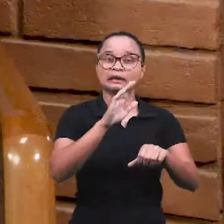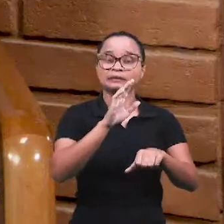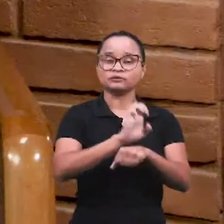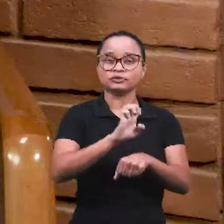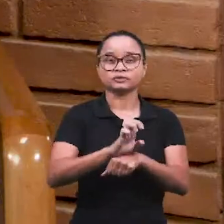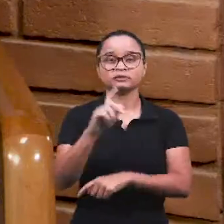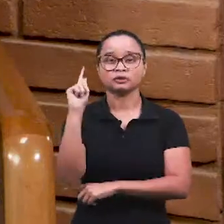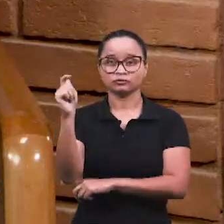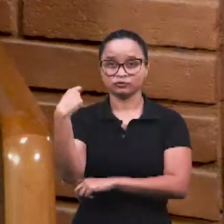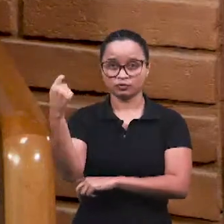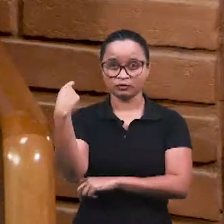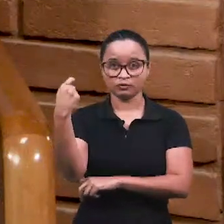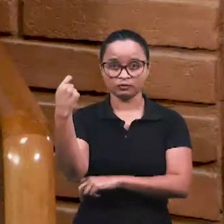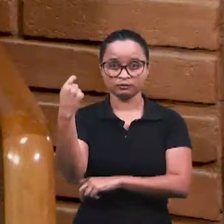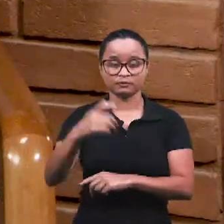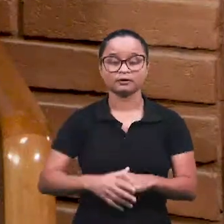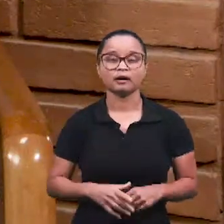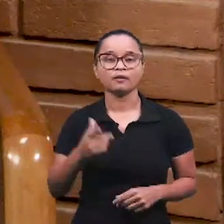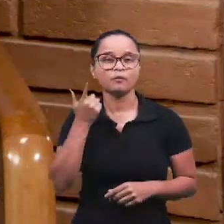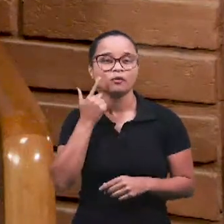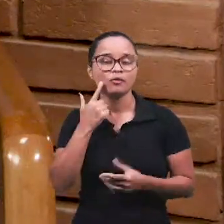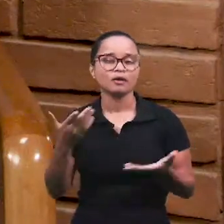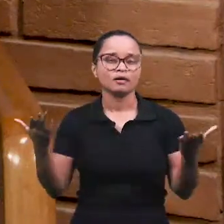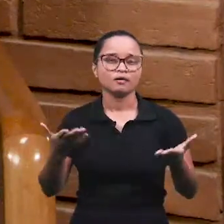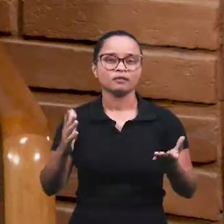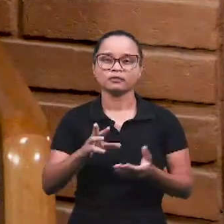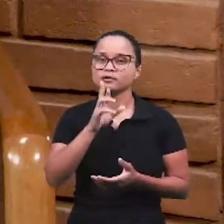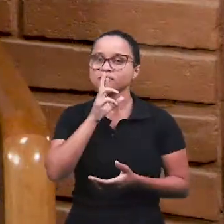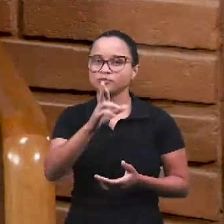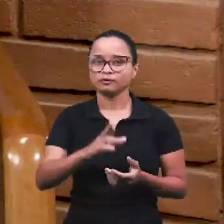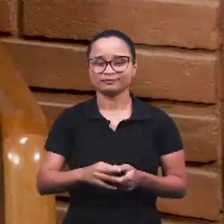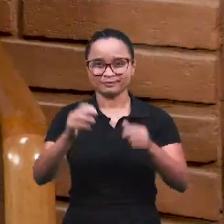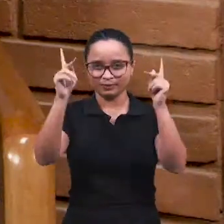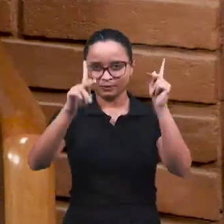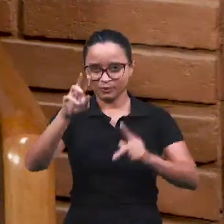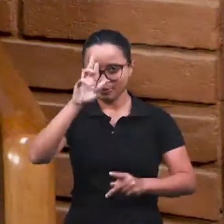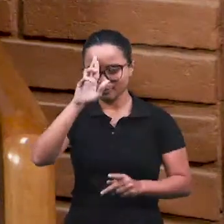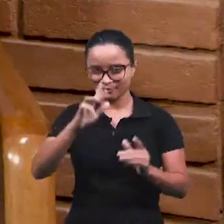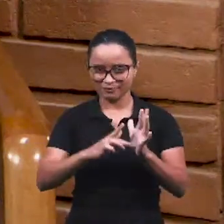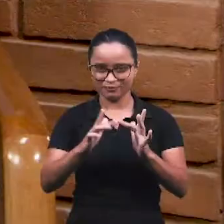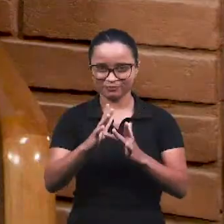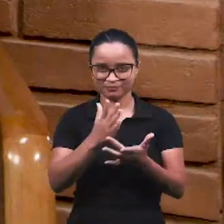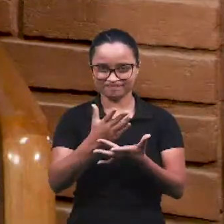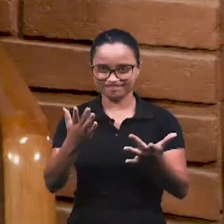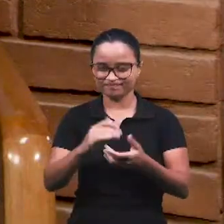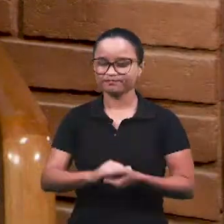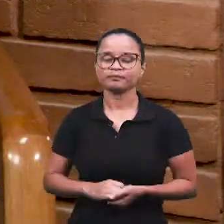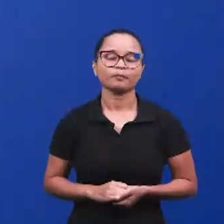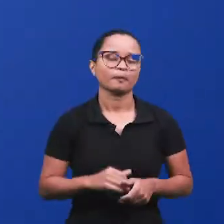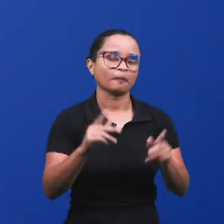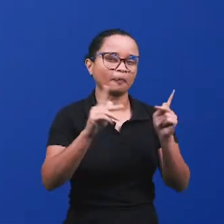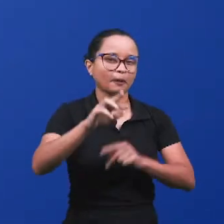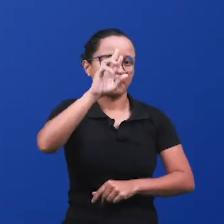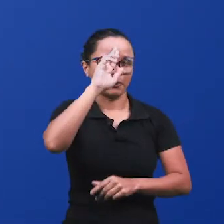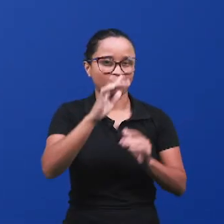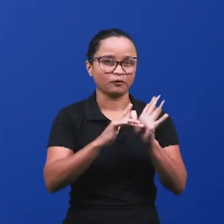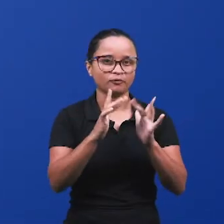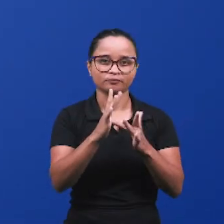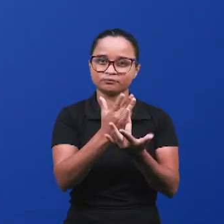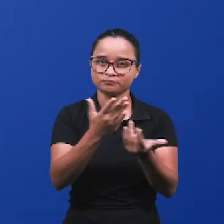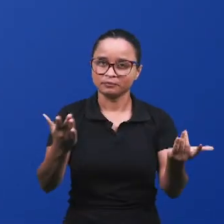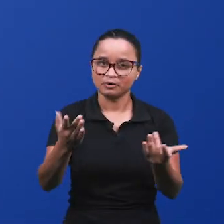Rio Grande do Sul? Vamos ouvir então a resposta da Emanuele. A paz do Senhor Jesus, Emanuele. A paz do